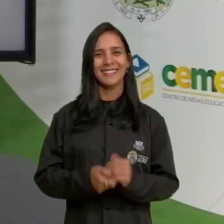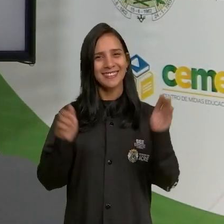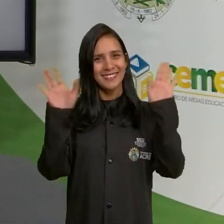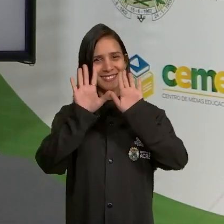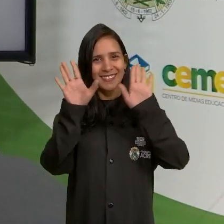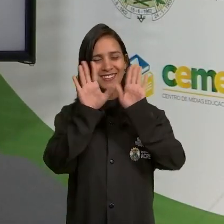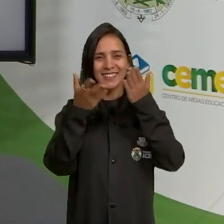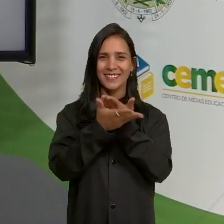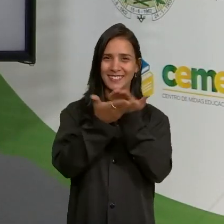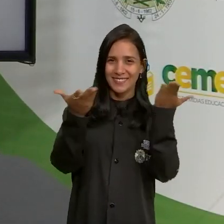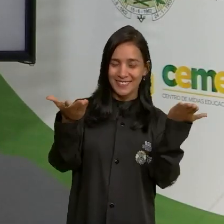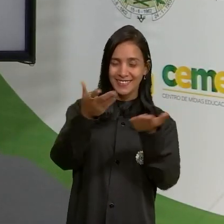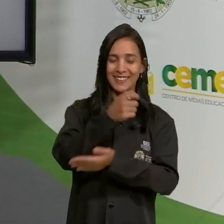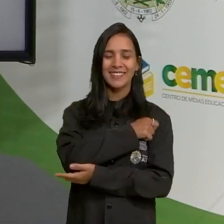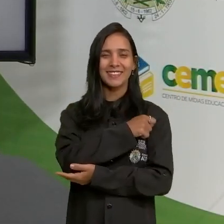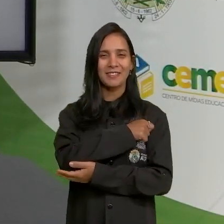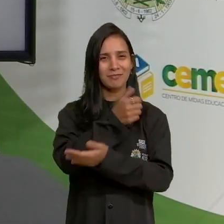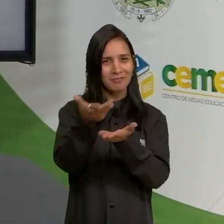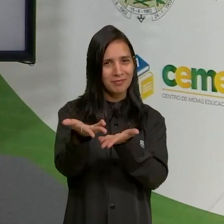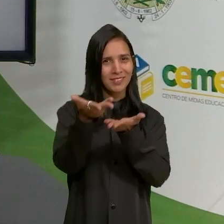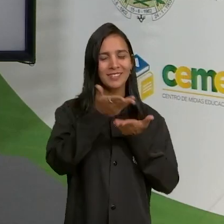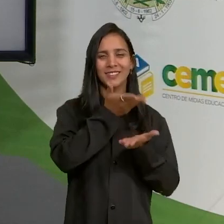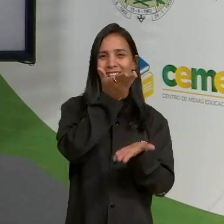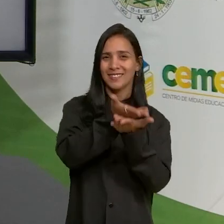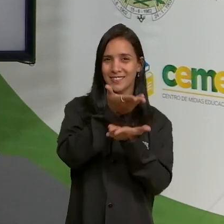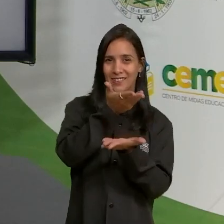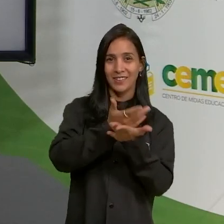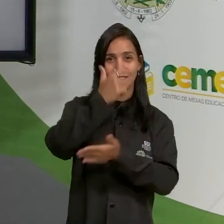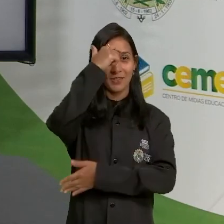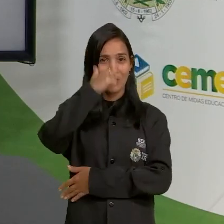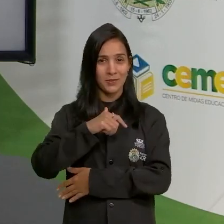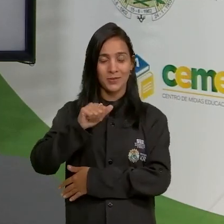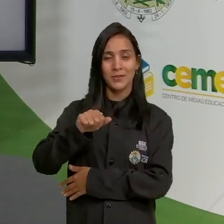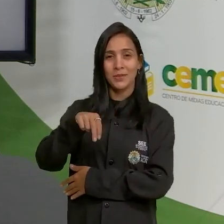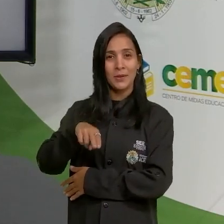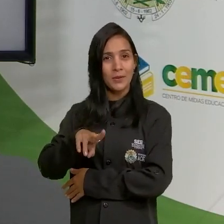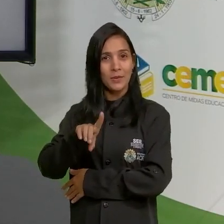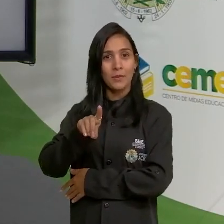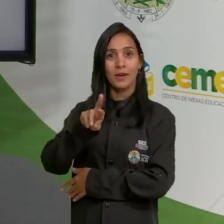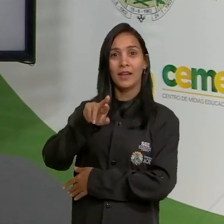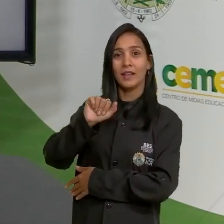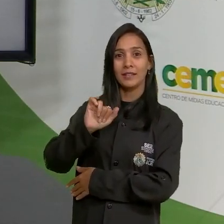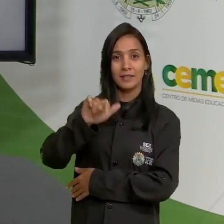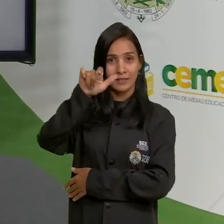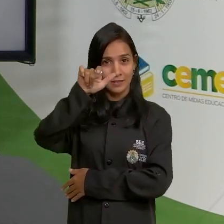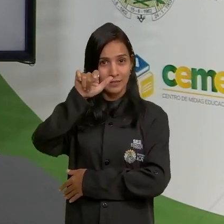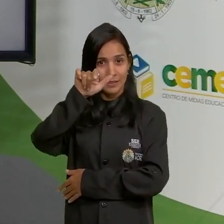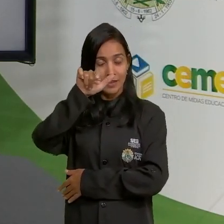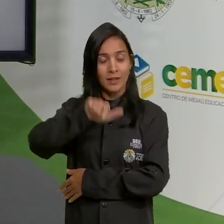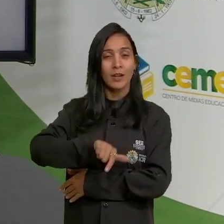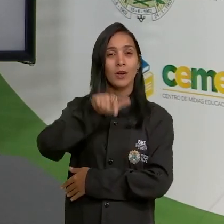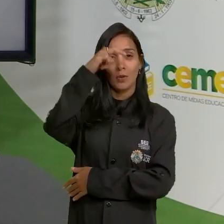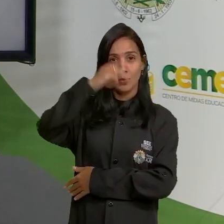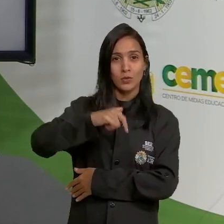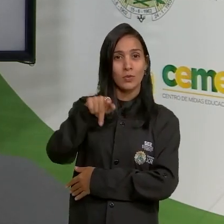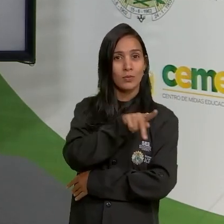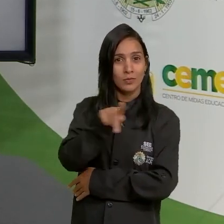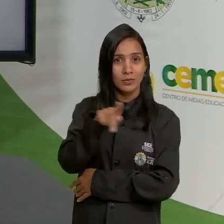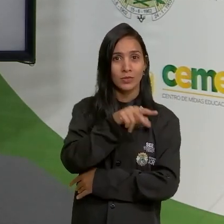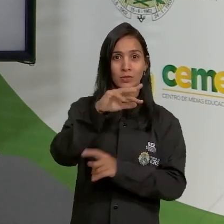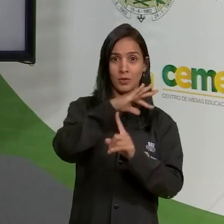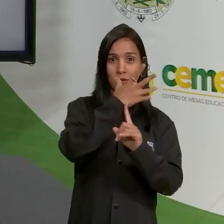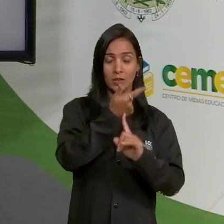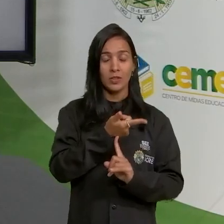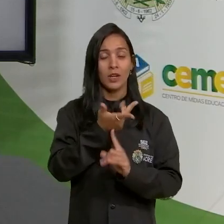Olá, estudante, tudo bem? Seja bem-vindo a mais uma aula. Eu sou Andréia, sou professora de arte e hoje nós vamos falar sobre